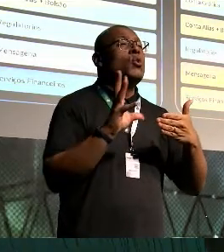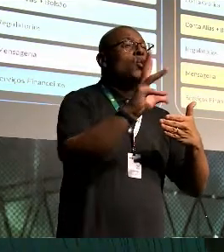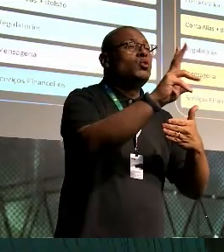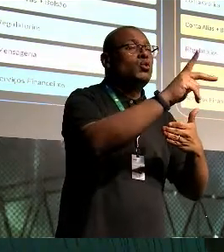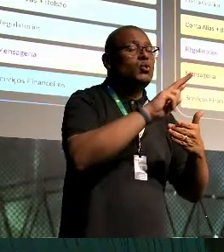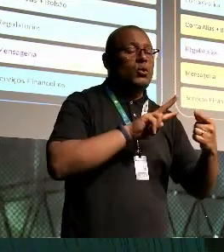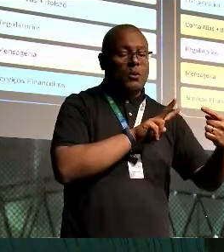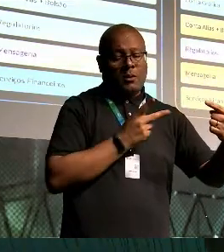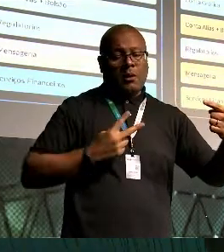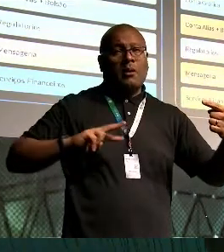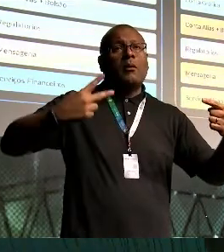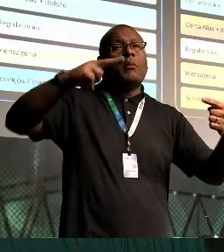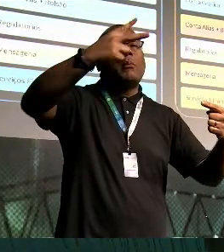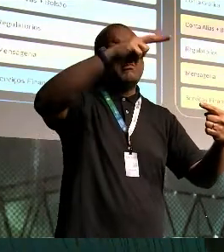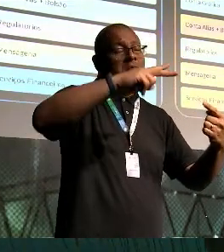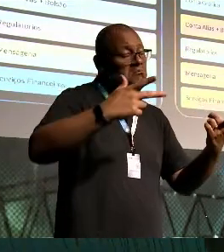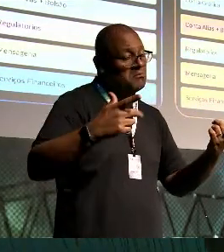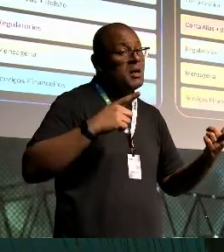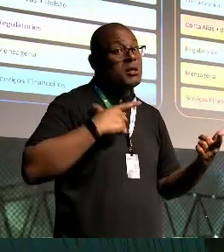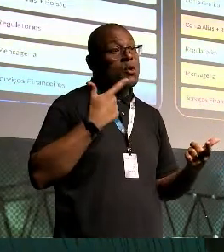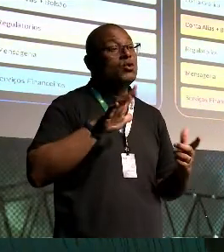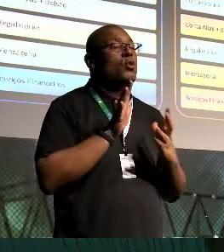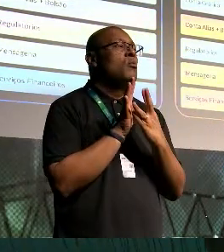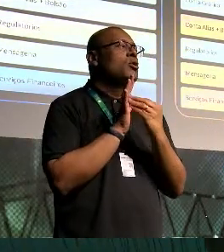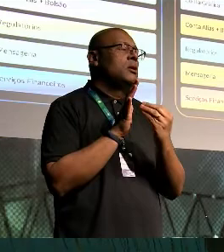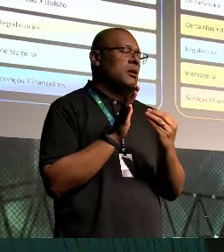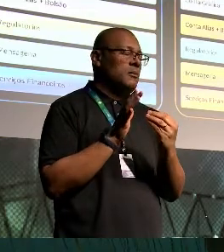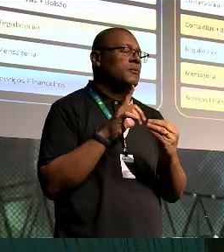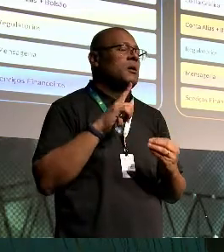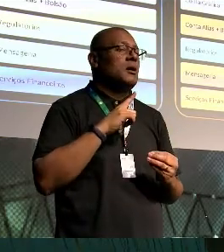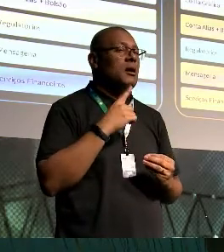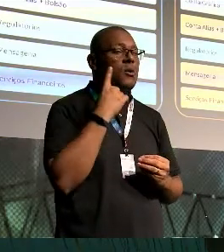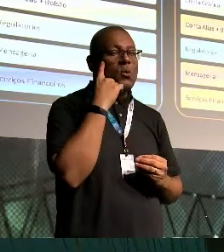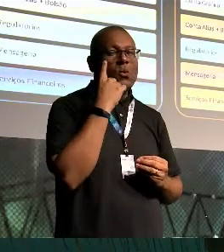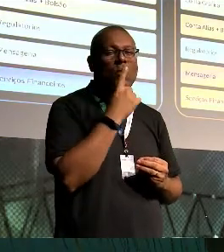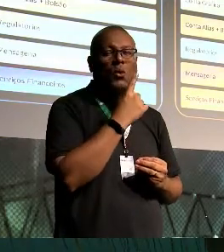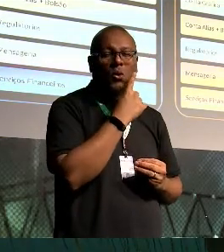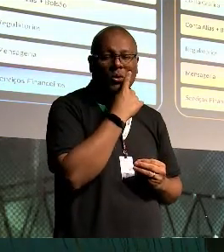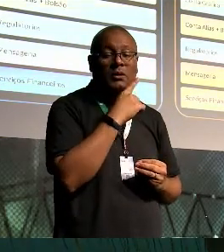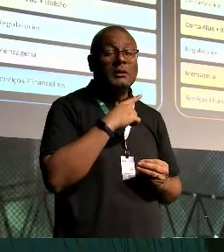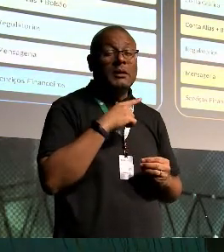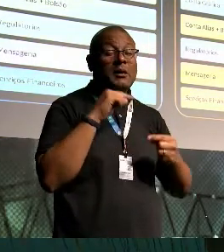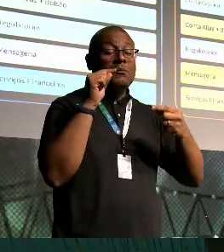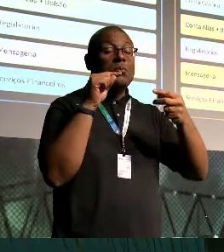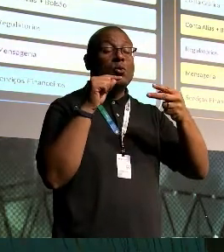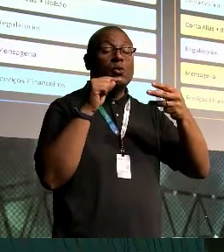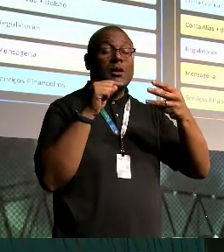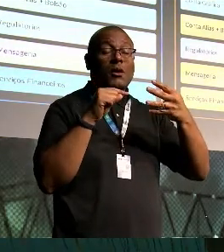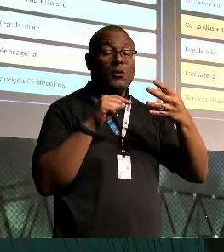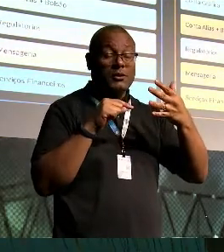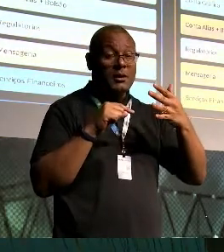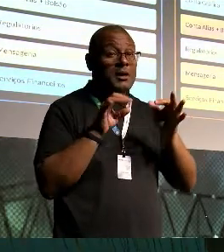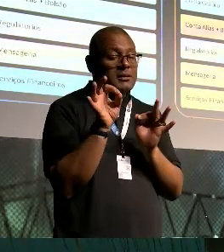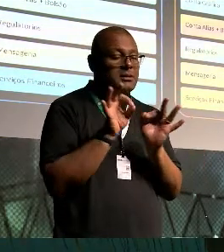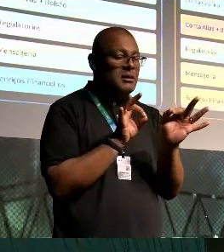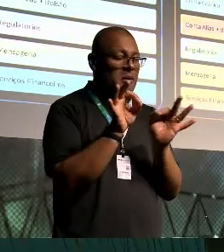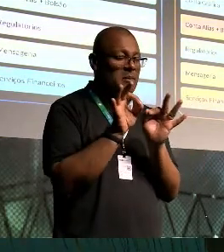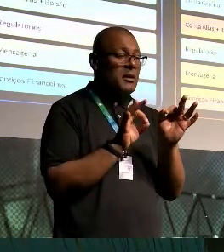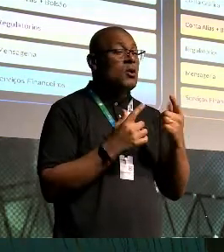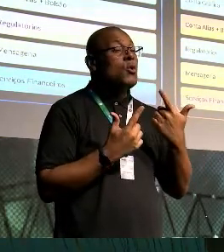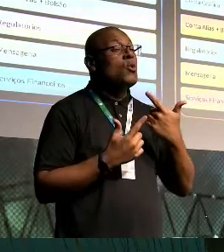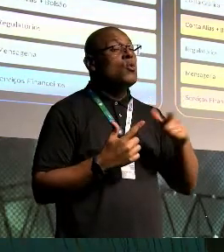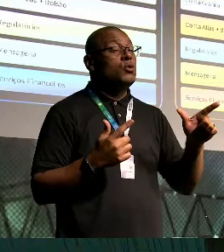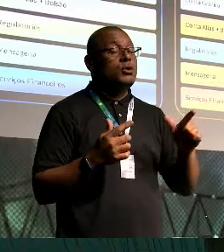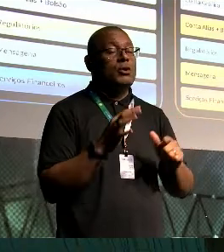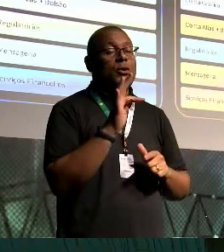aqui intermediário, que a gente tem falado pouco dele, ele está até com um olhinho ali, porque tem muita coisa ainda em voo. E o último, que é o